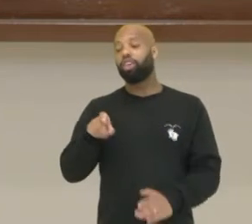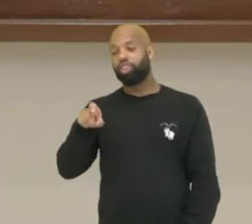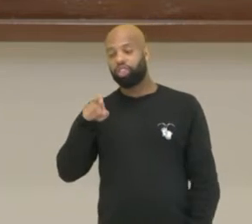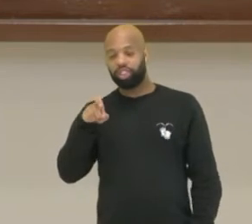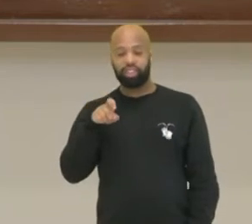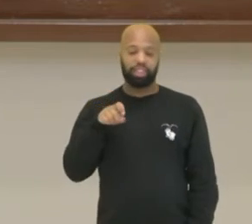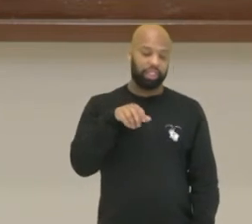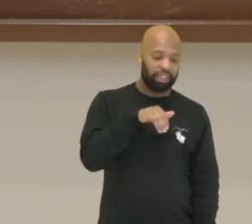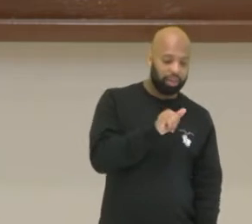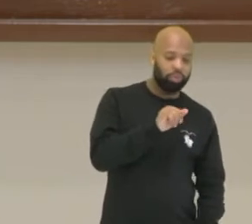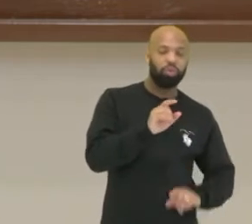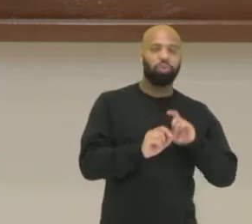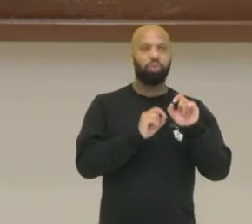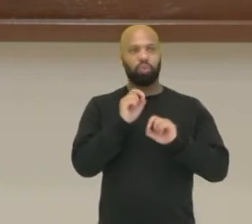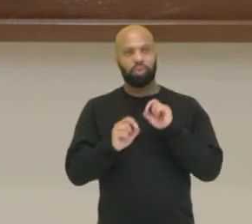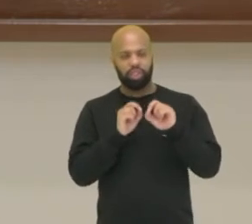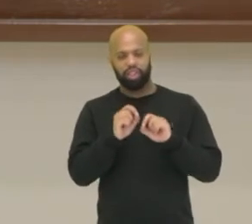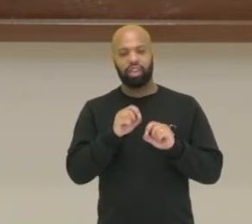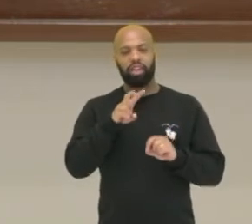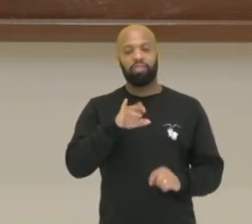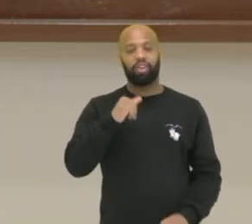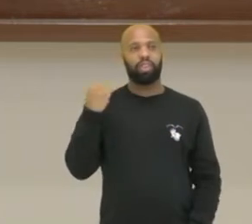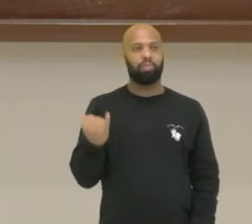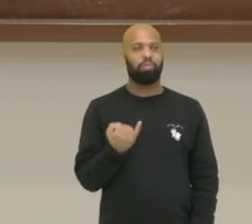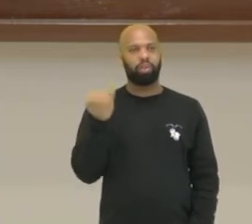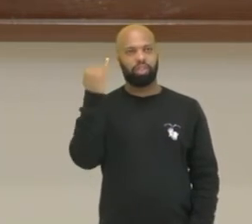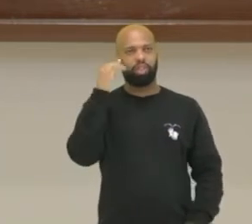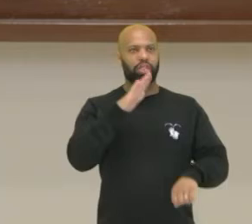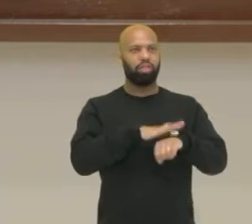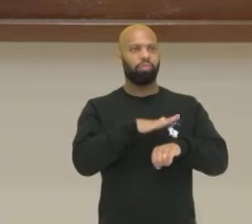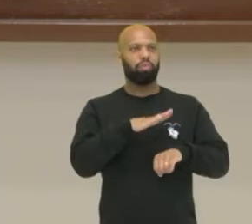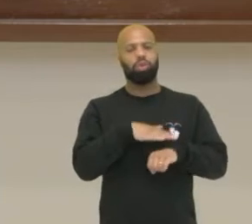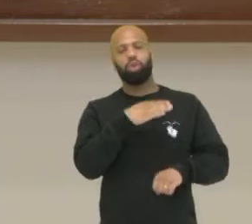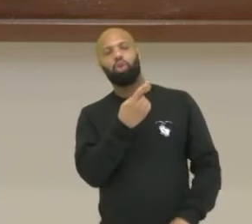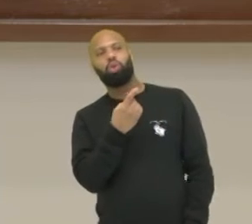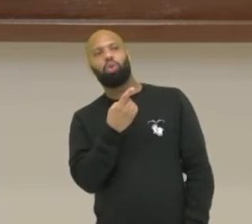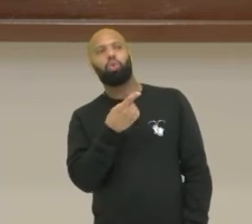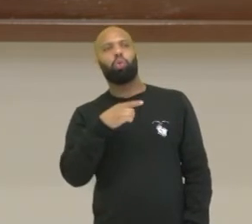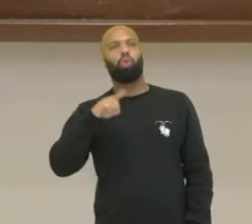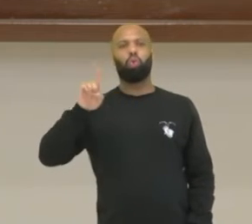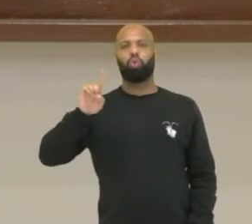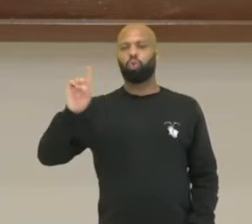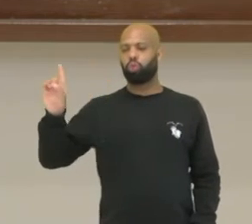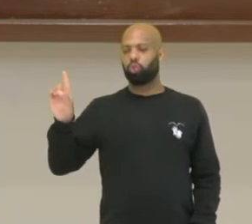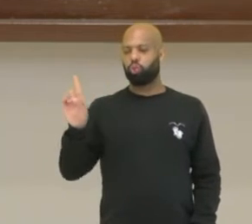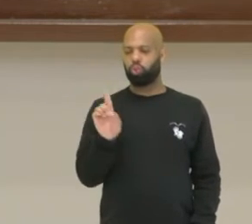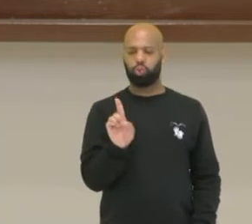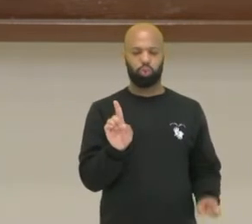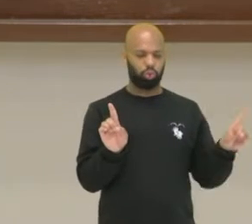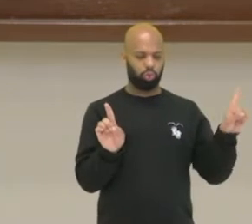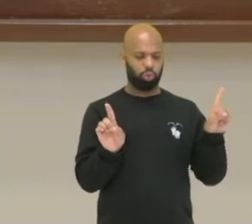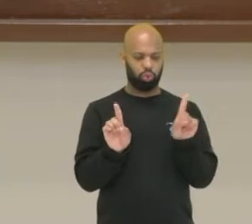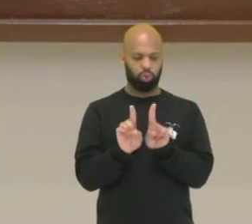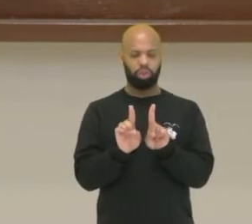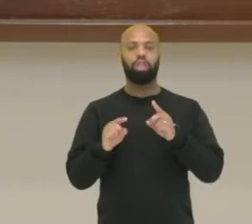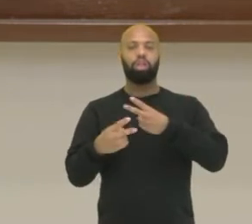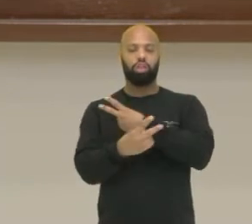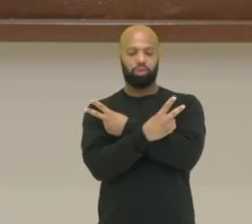Y vai ser determinada no último par de cromossomos, ou